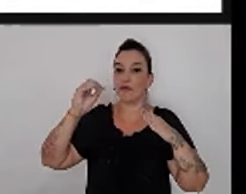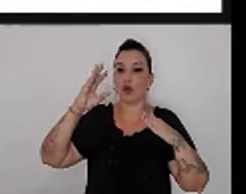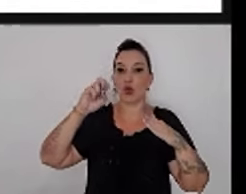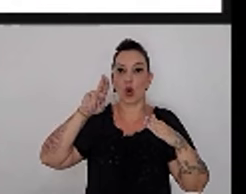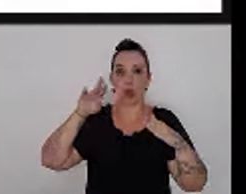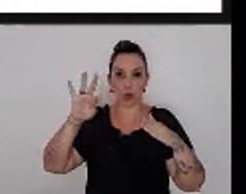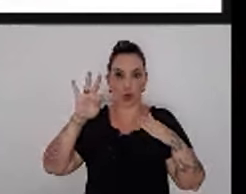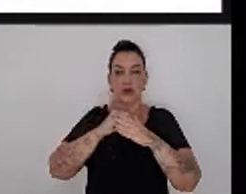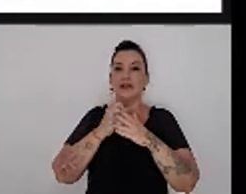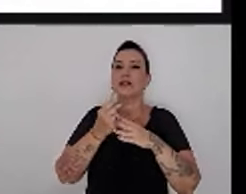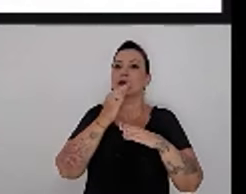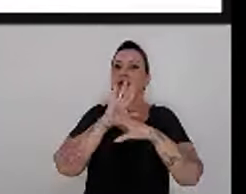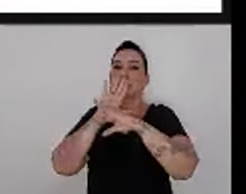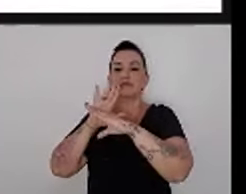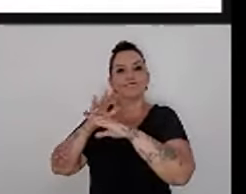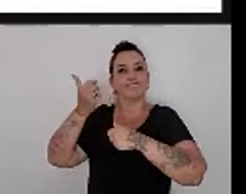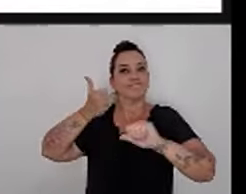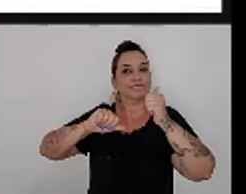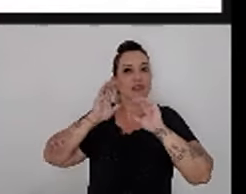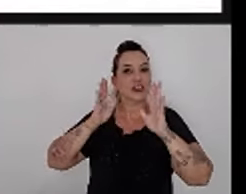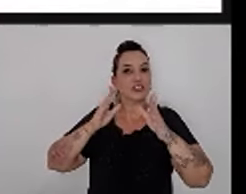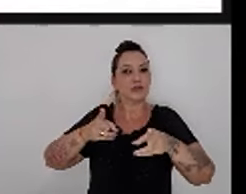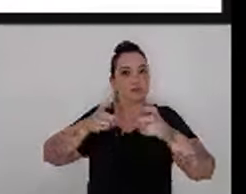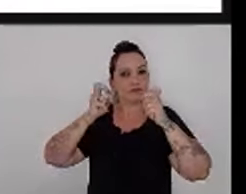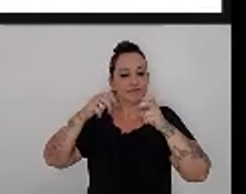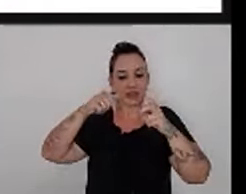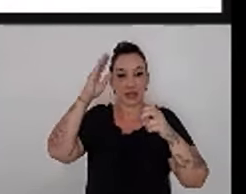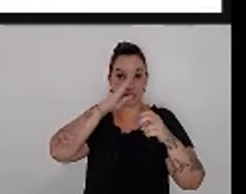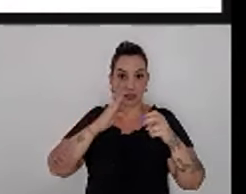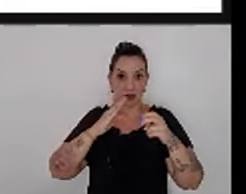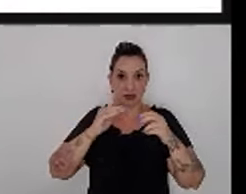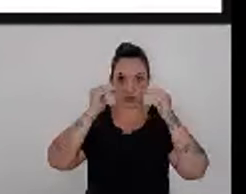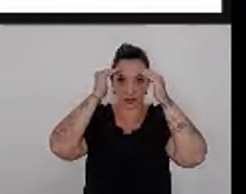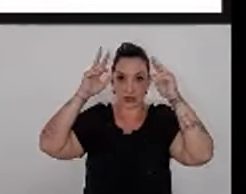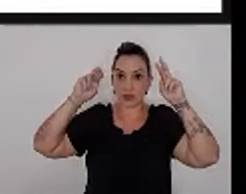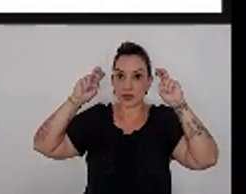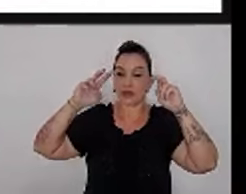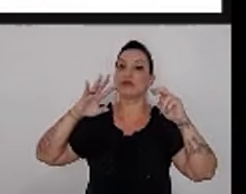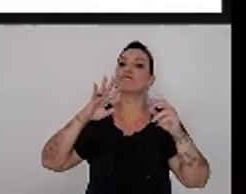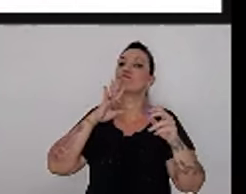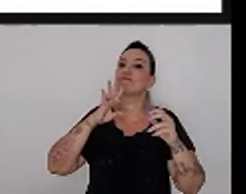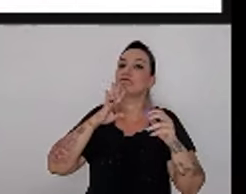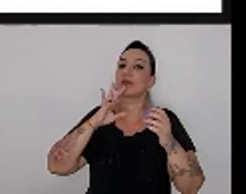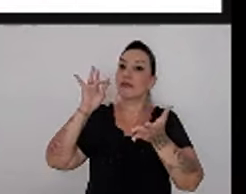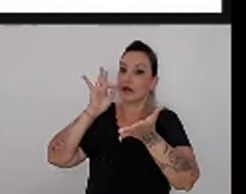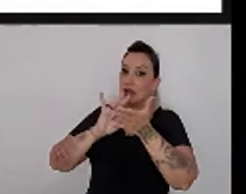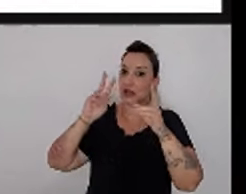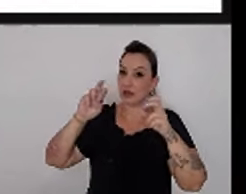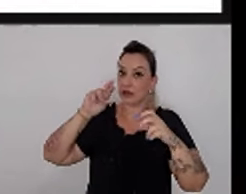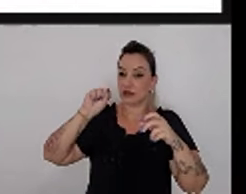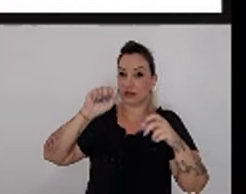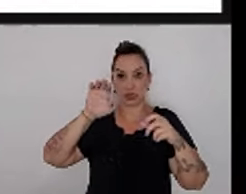Foucault. Muitas contribuições analíticas já estão consolidadas no Brasil a respeito de saberes e verdades sobre o